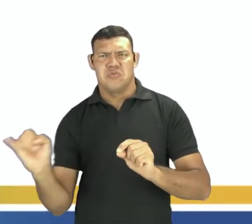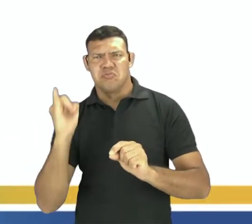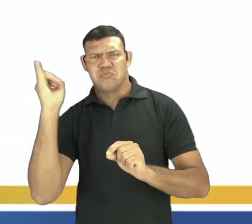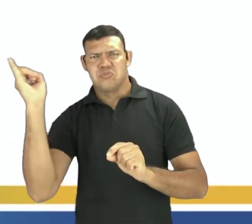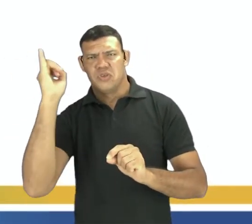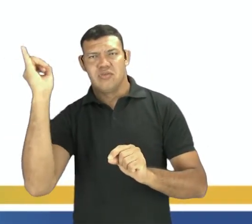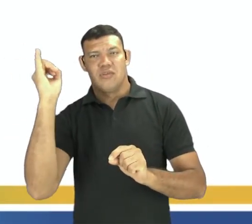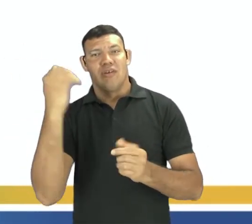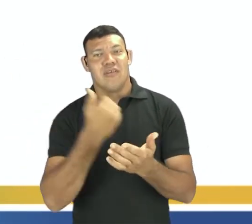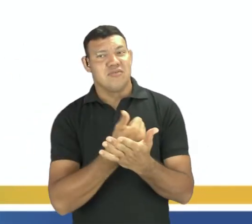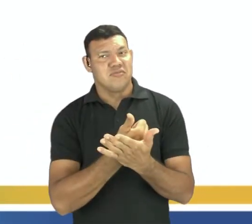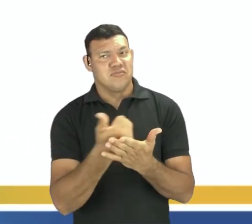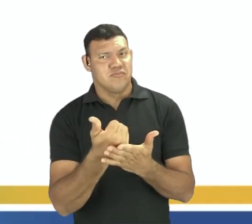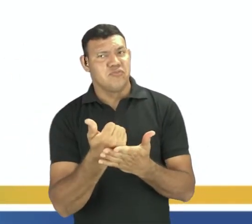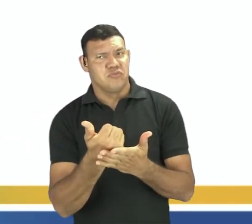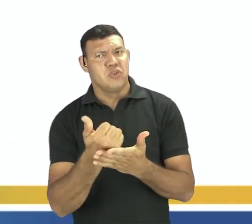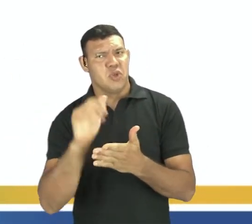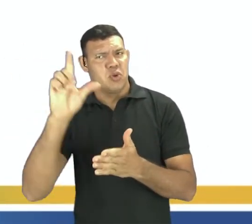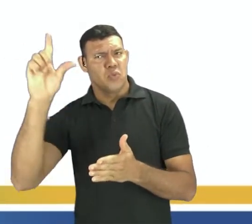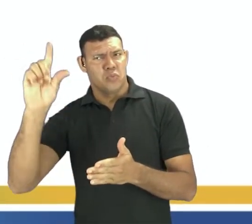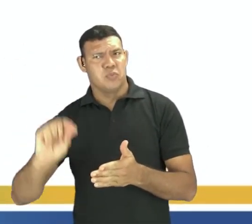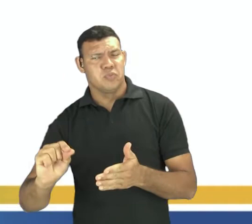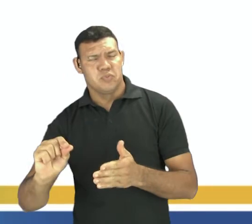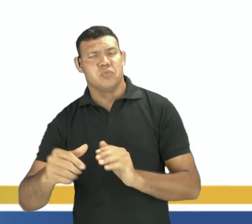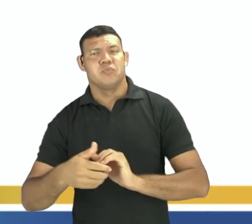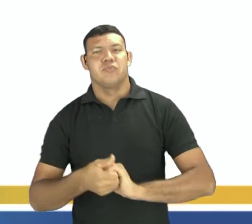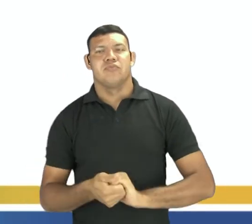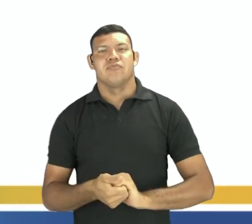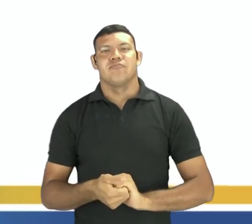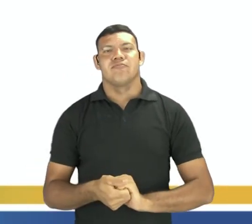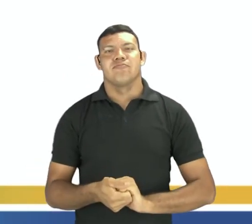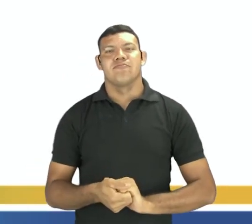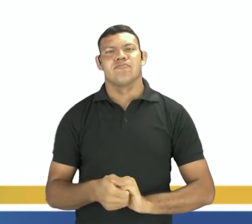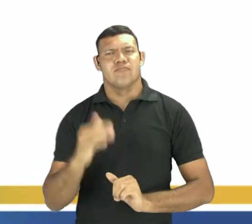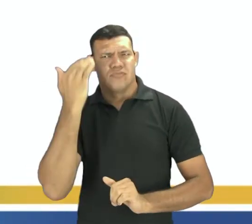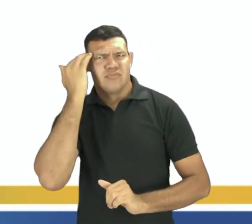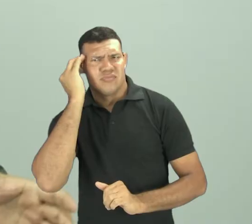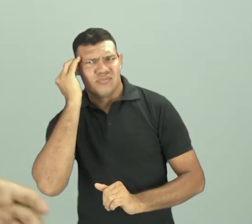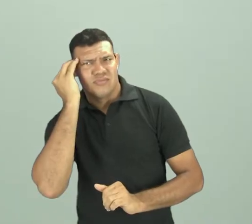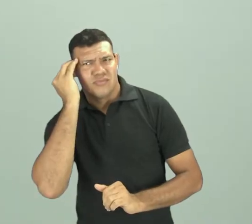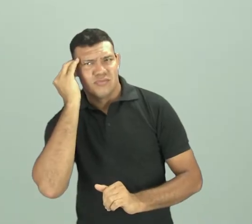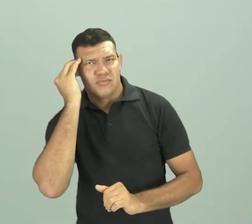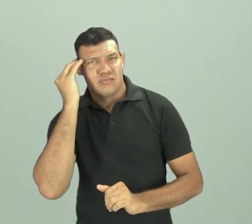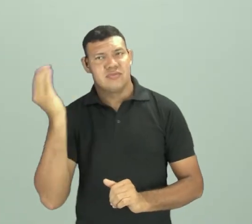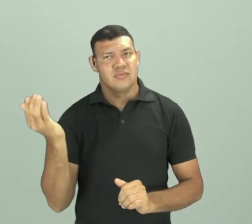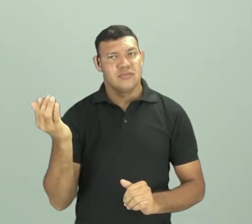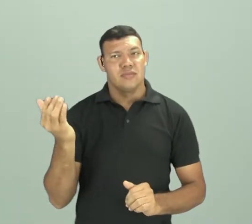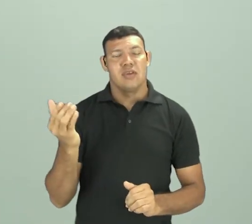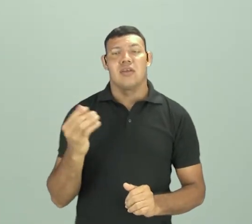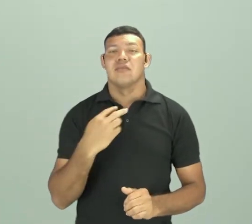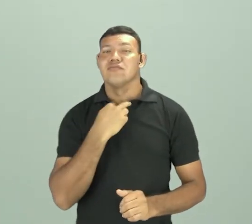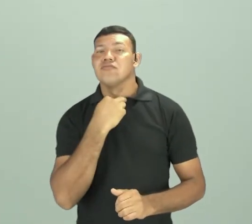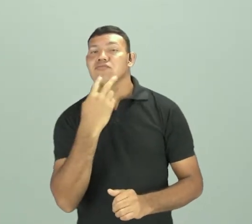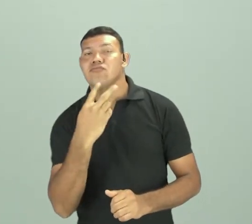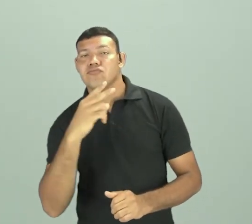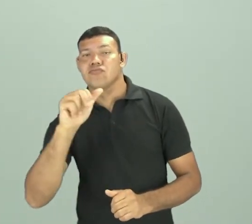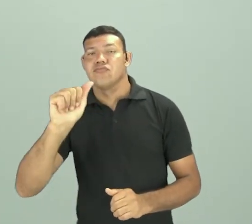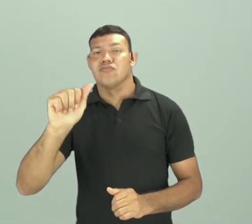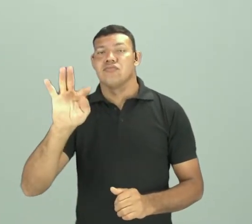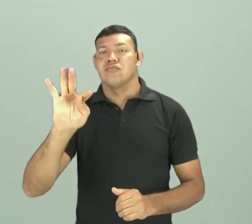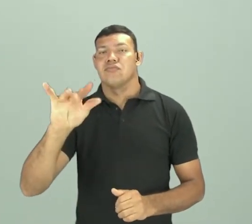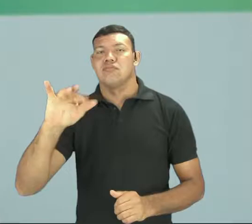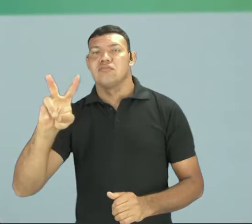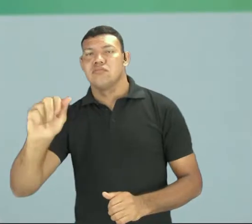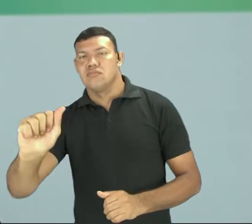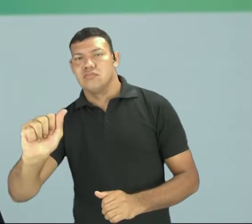ação, ou que não sabemos quem ou o que ele é. Deu para entender? Um pouquinho de active voice and passive voice. So, for example, we